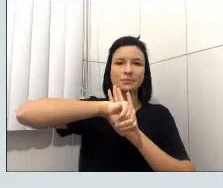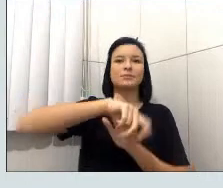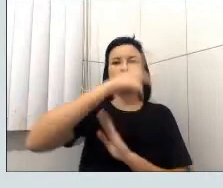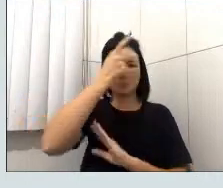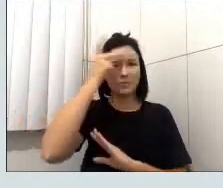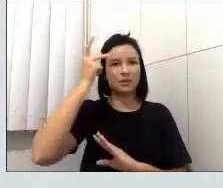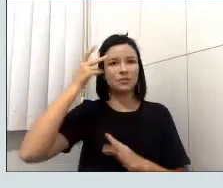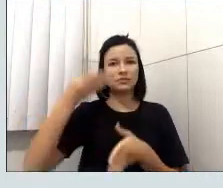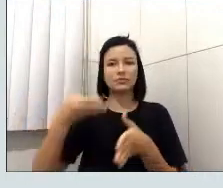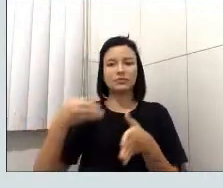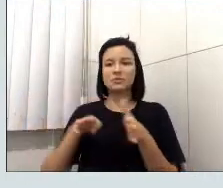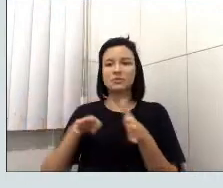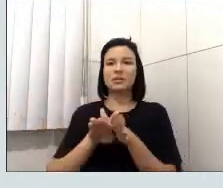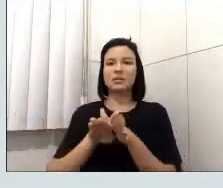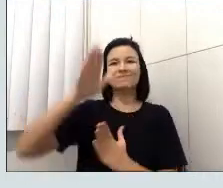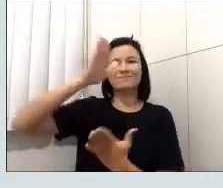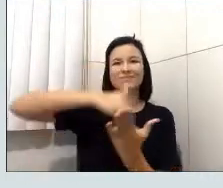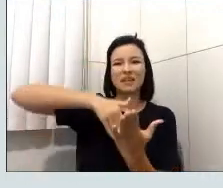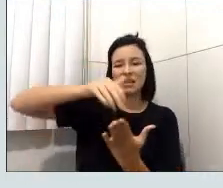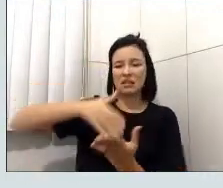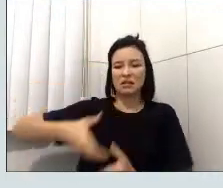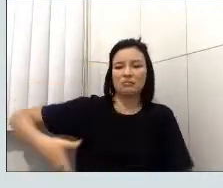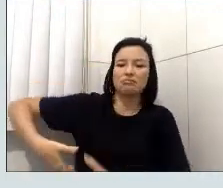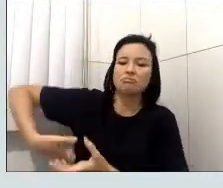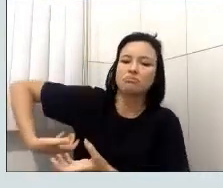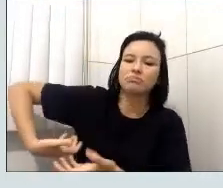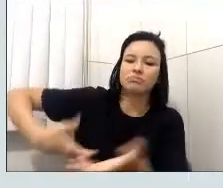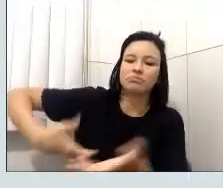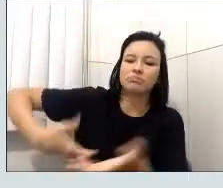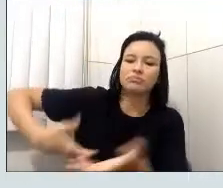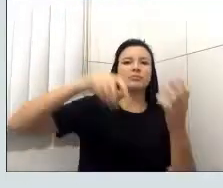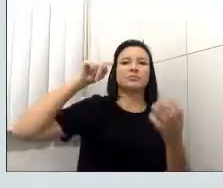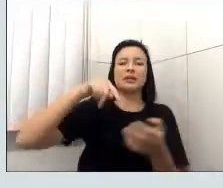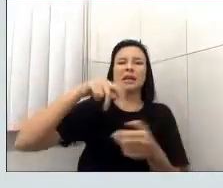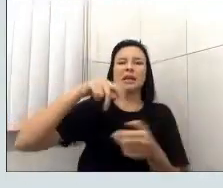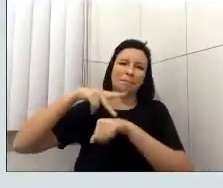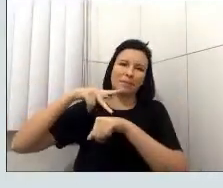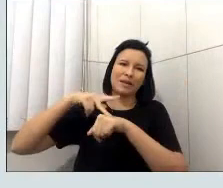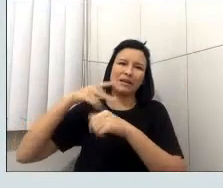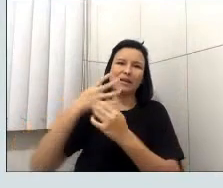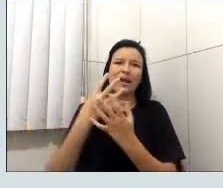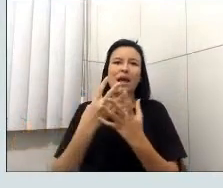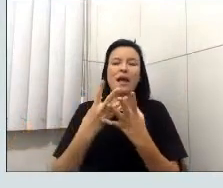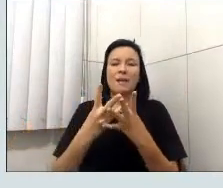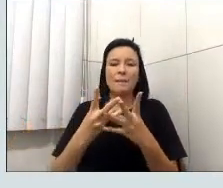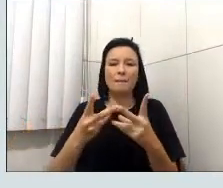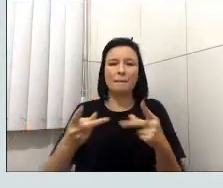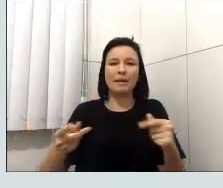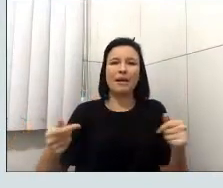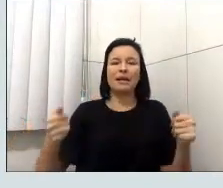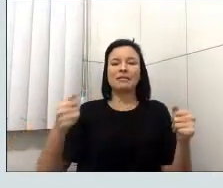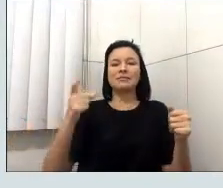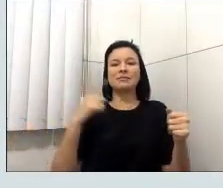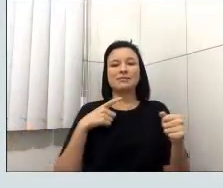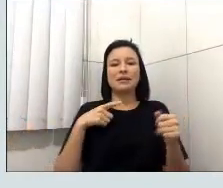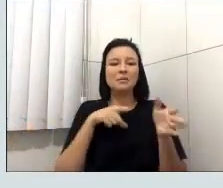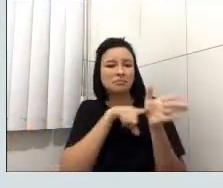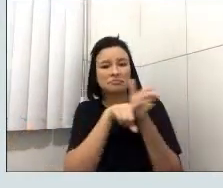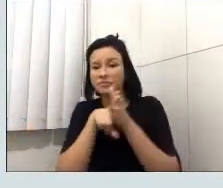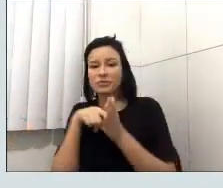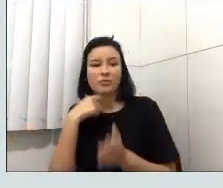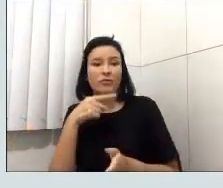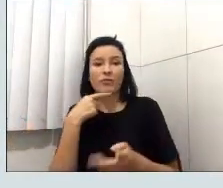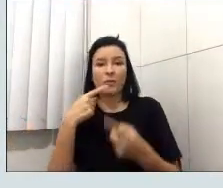chegou a jogar tinta sobre uma das pedras, então se perde os vestígios que tinha naquela pedra.